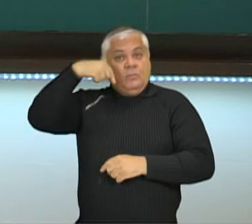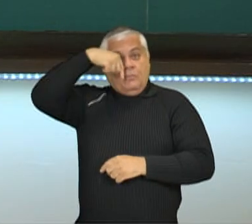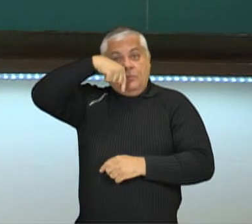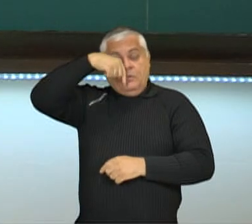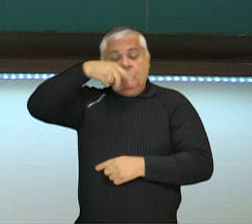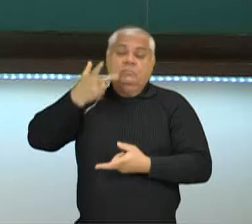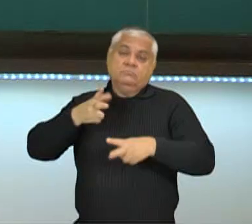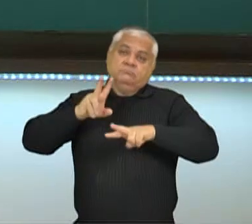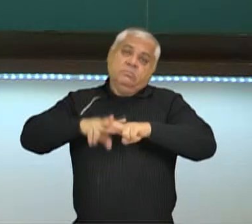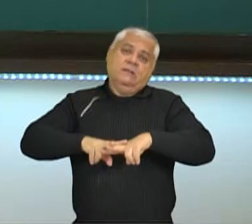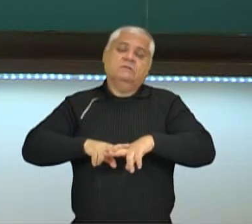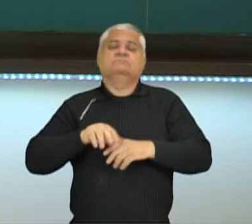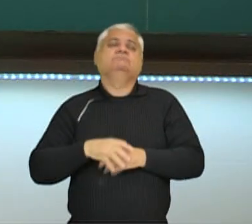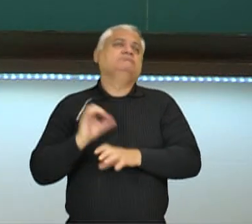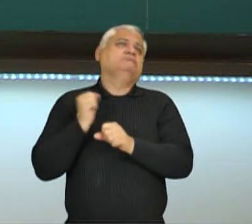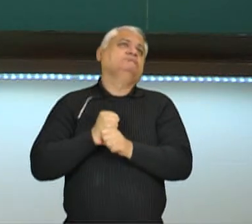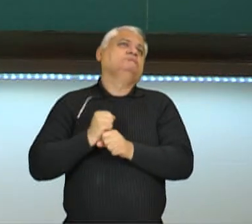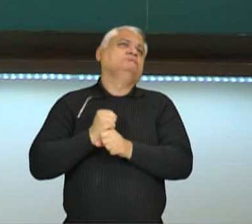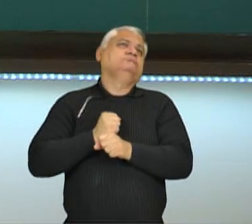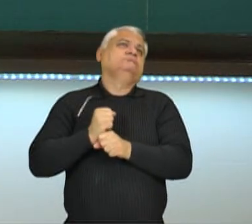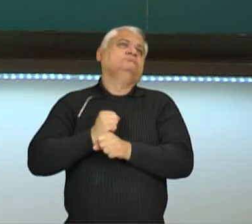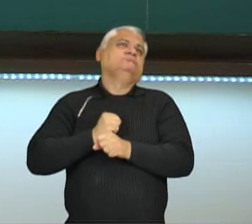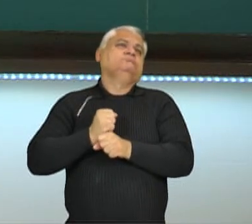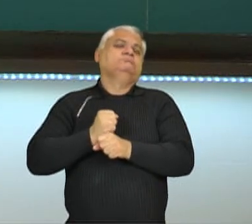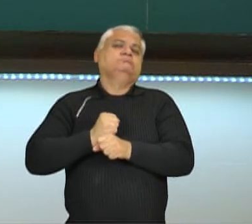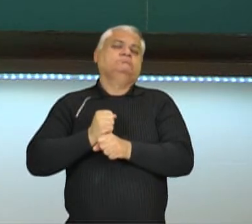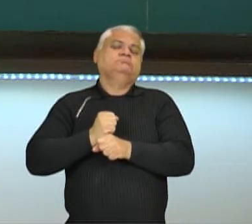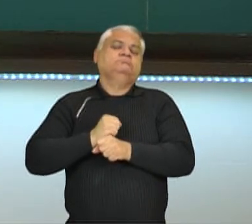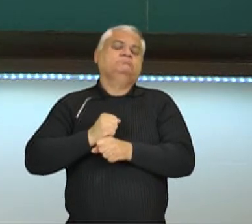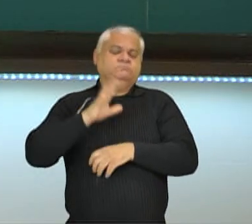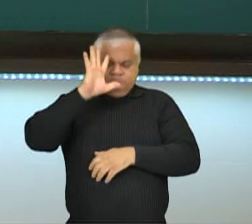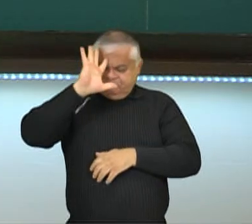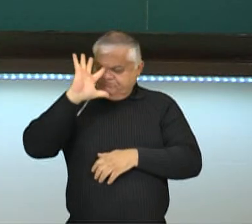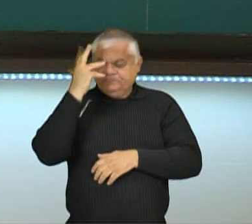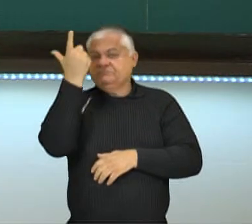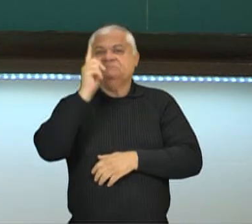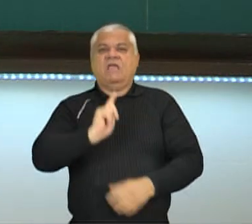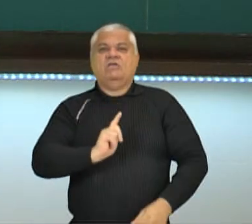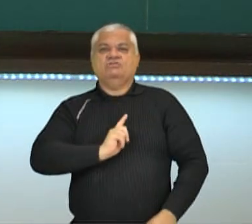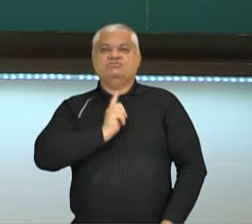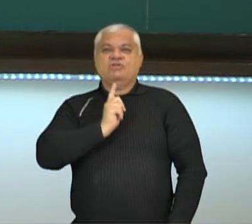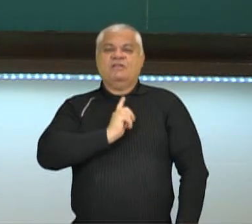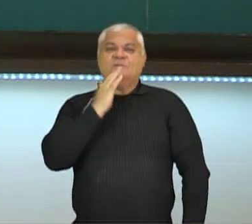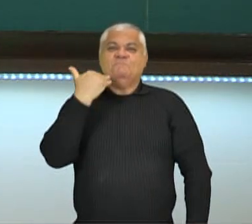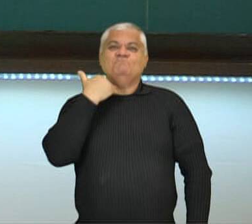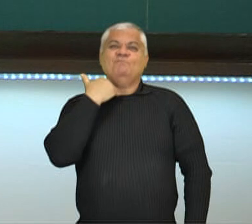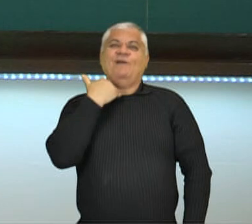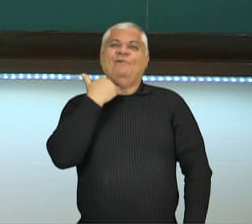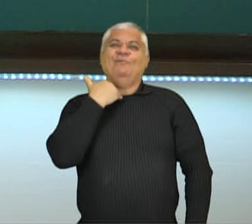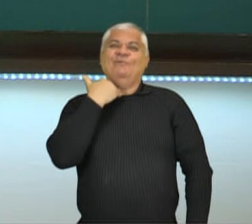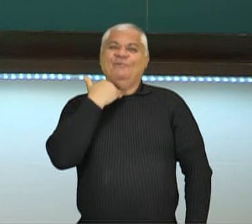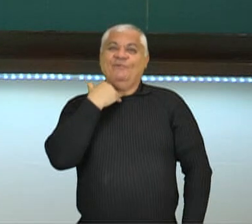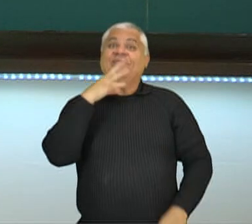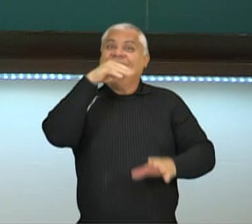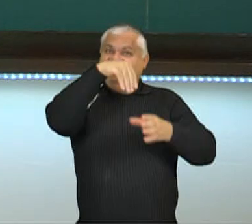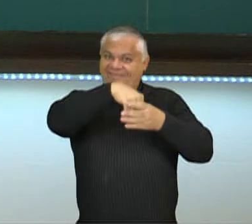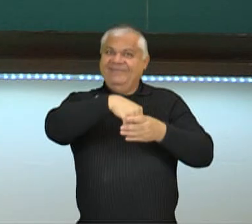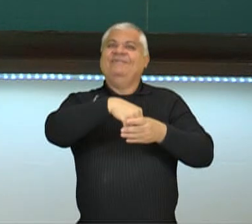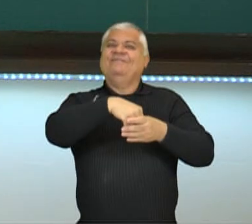pagando a pena dele, e ele virou o gerente do banco que tem ali